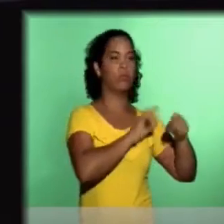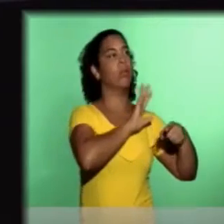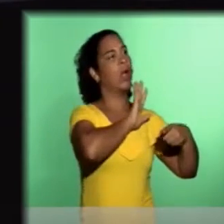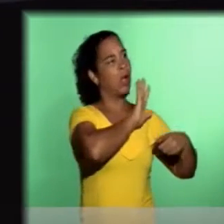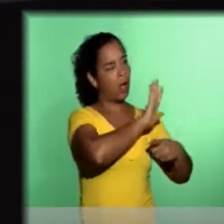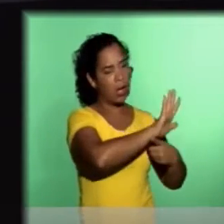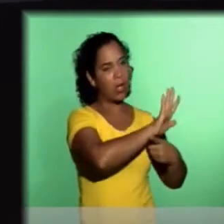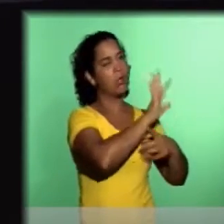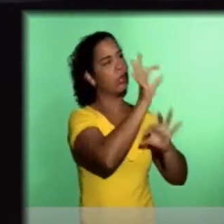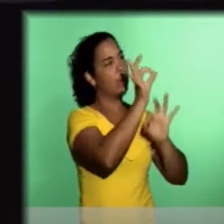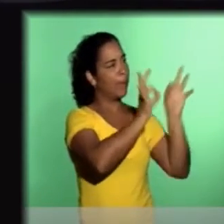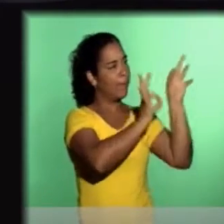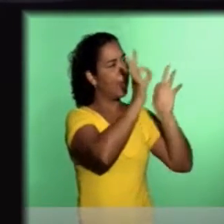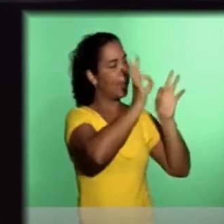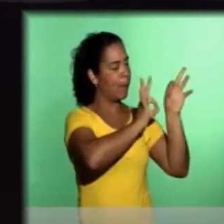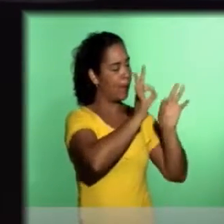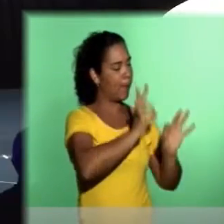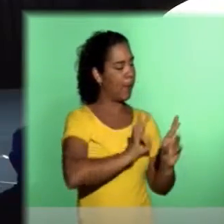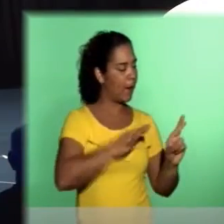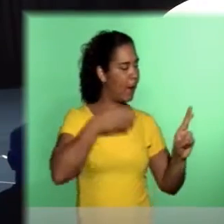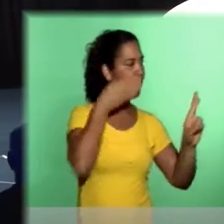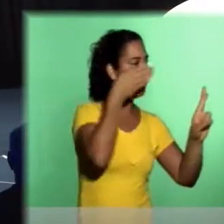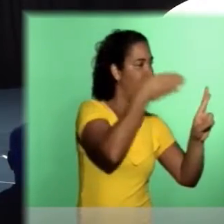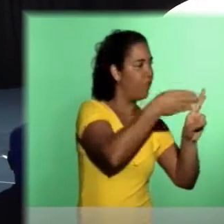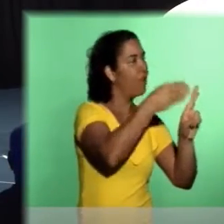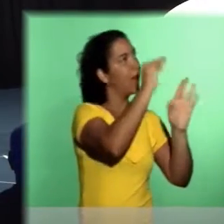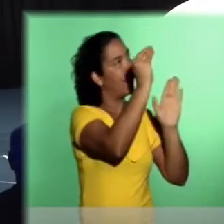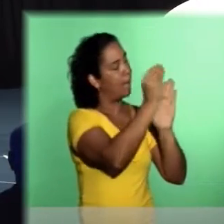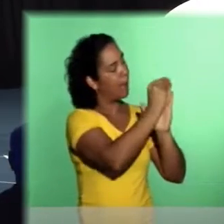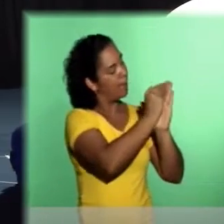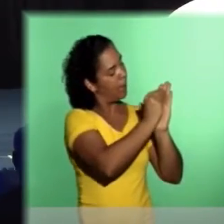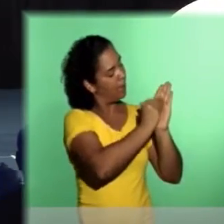construir referenciais para as metas que foram definidas, né,